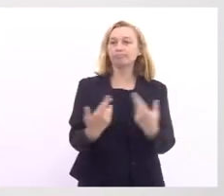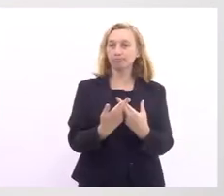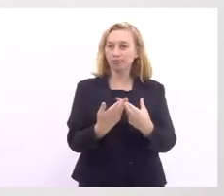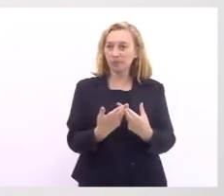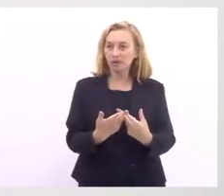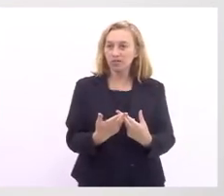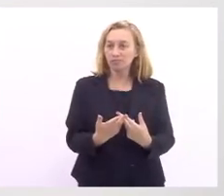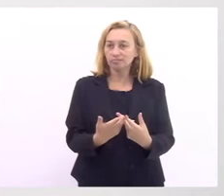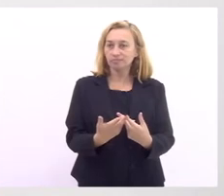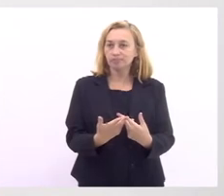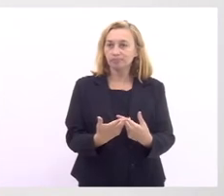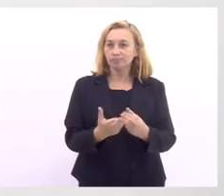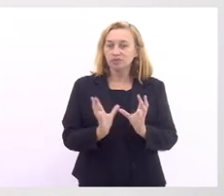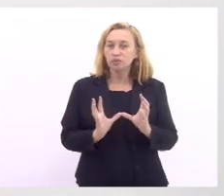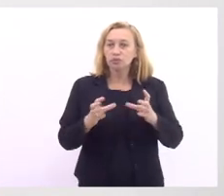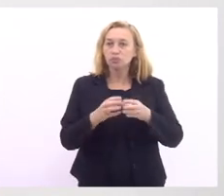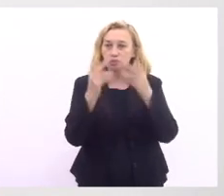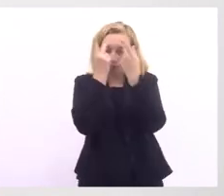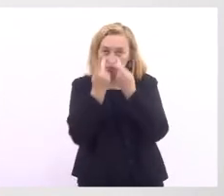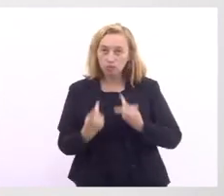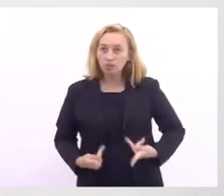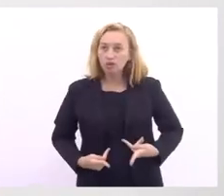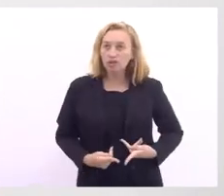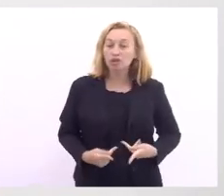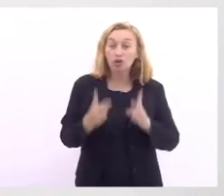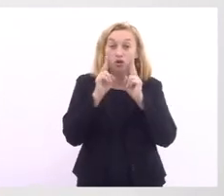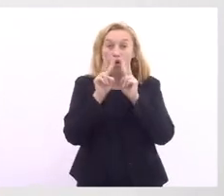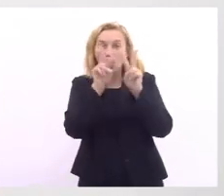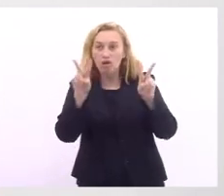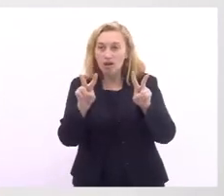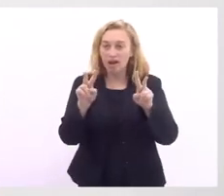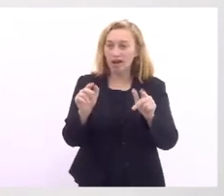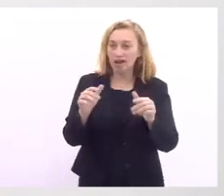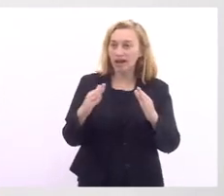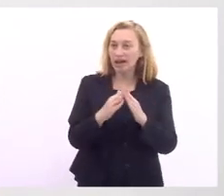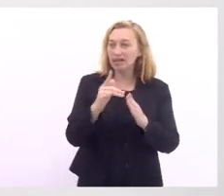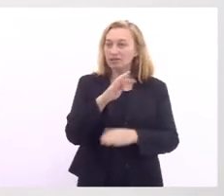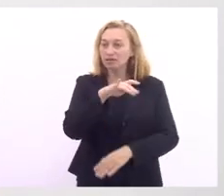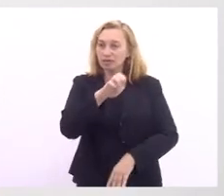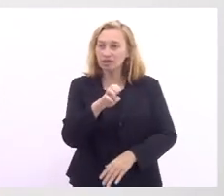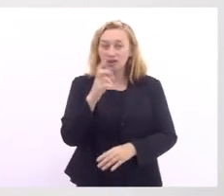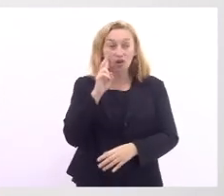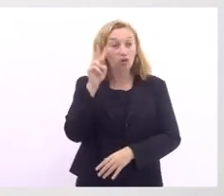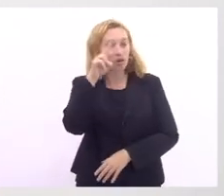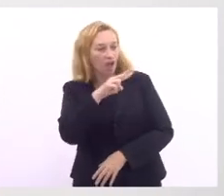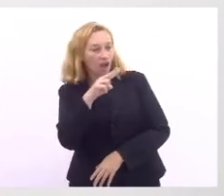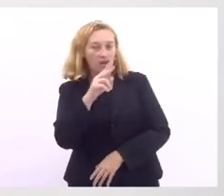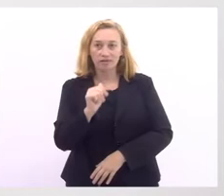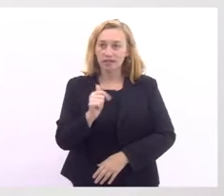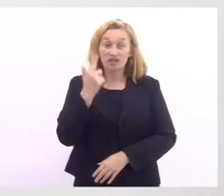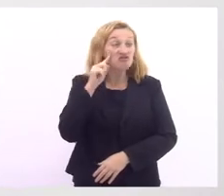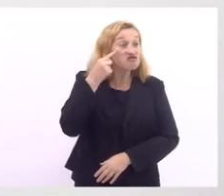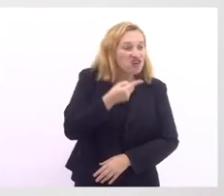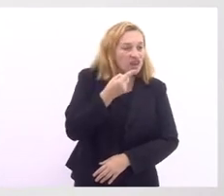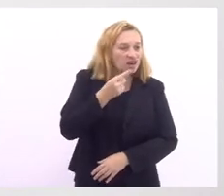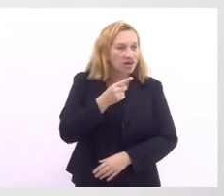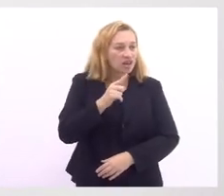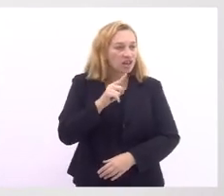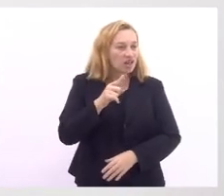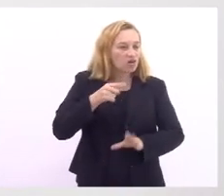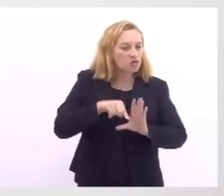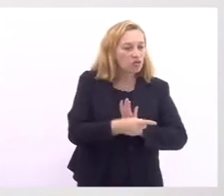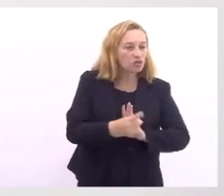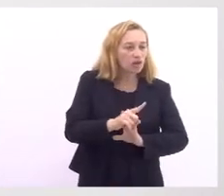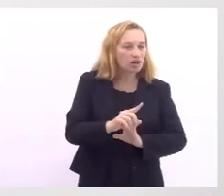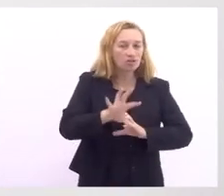um time de humanistas é e olhar é que a casa que nem ser uma vocação de olhar para o lado olhar ver e enxergar